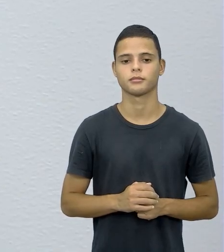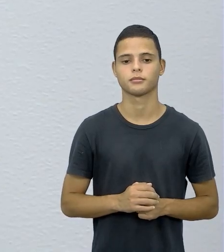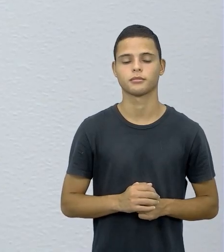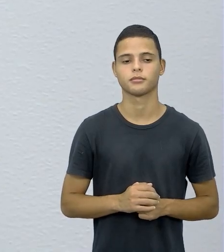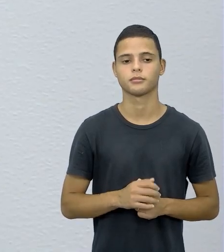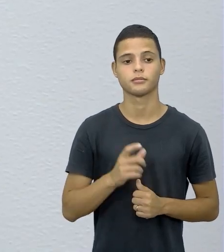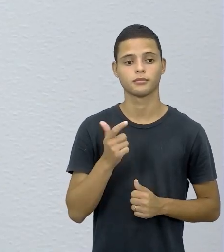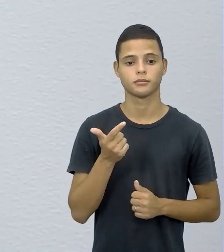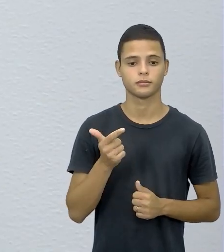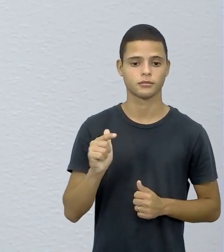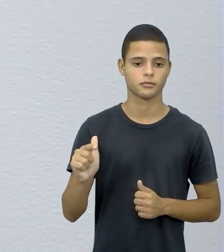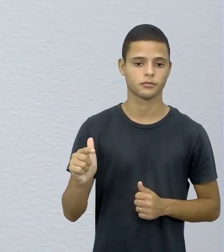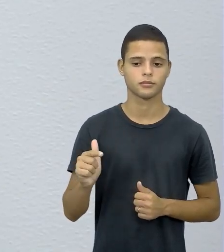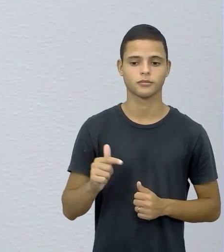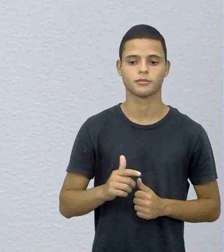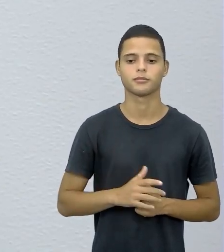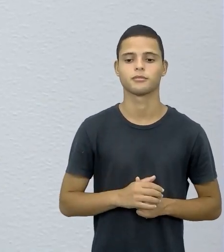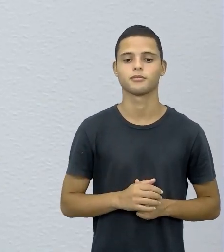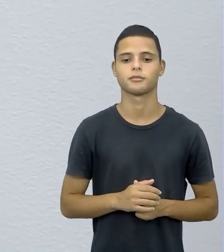9. Já.